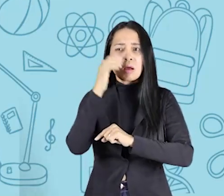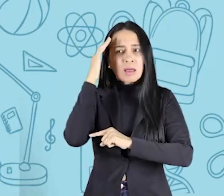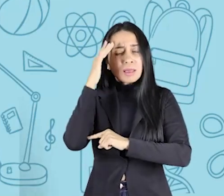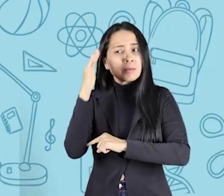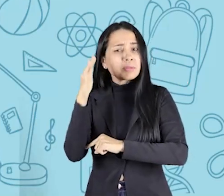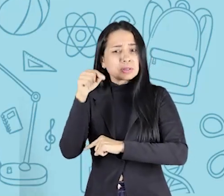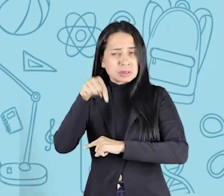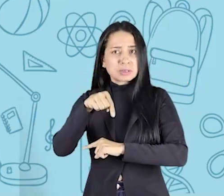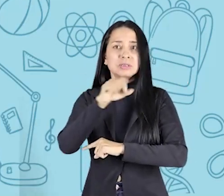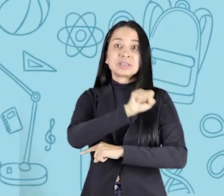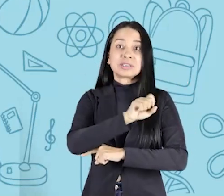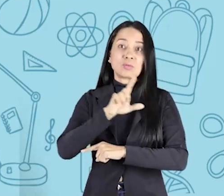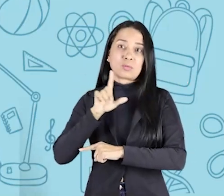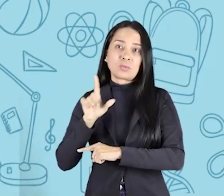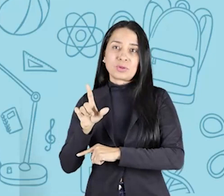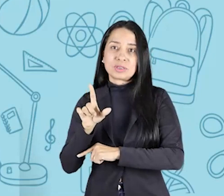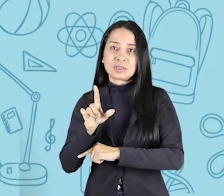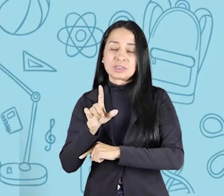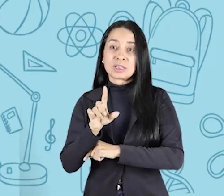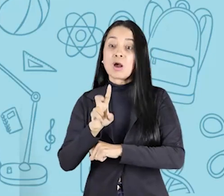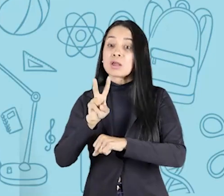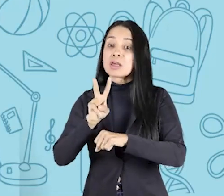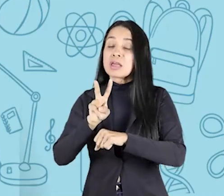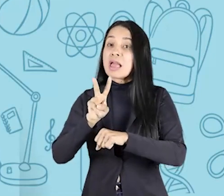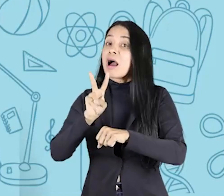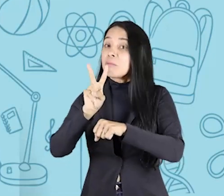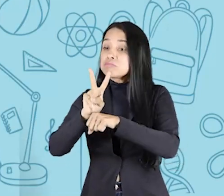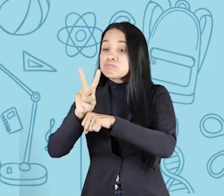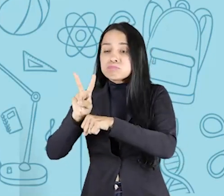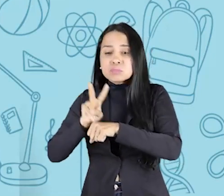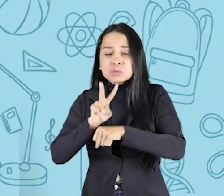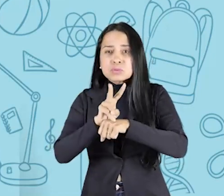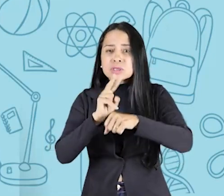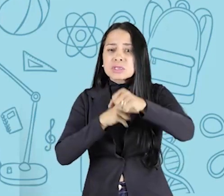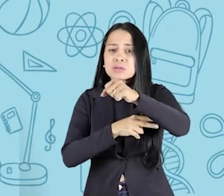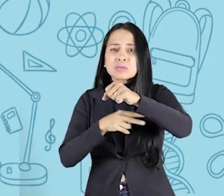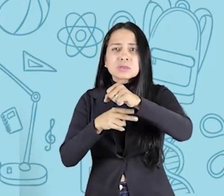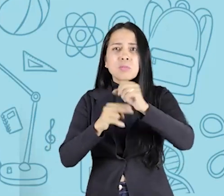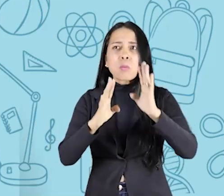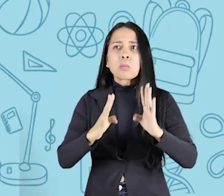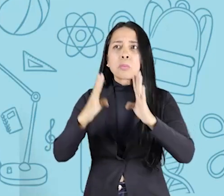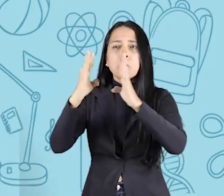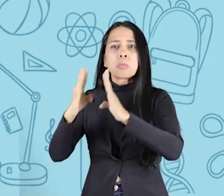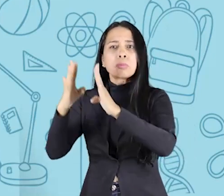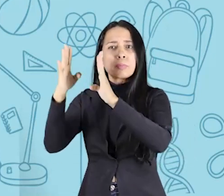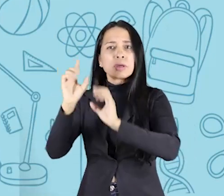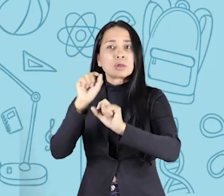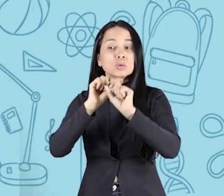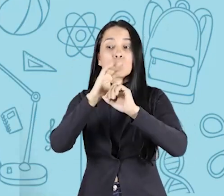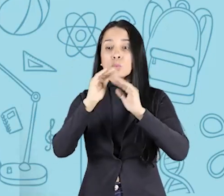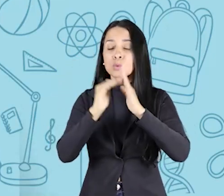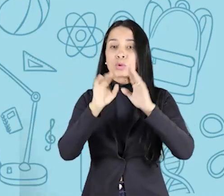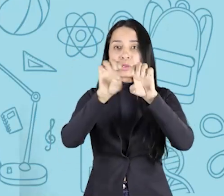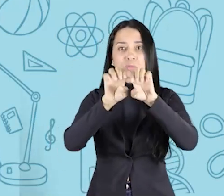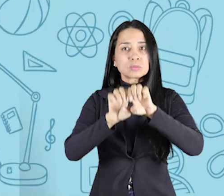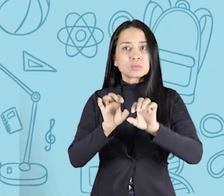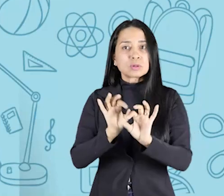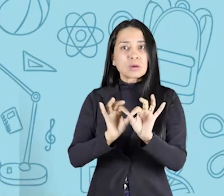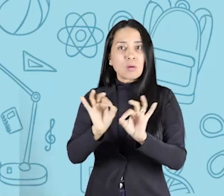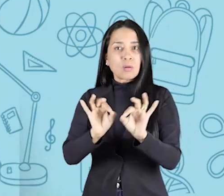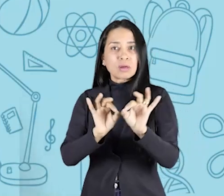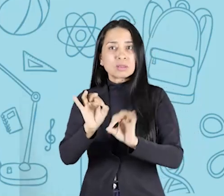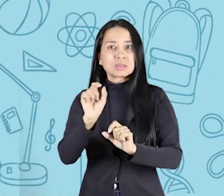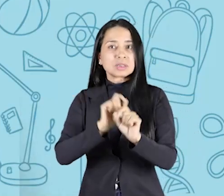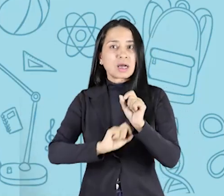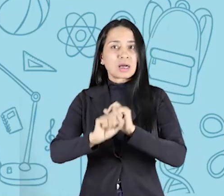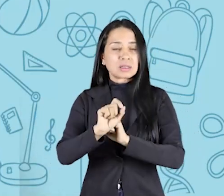São Luís a manutenção das pontes, a manutenção dos prédios, toda aquela estrutura que é montada, né,